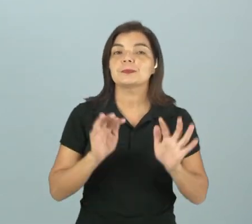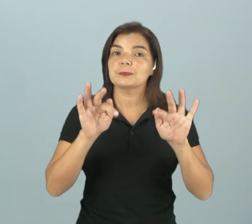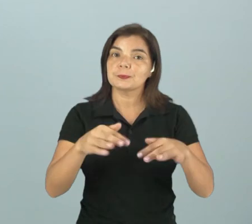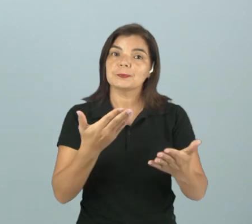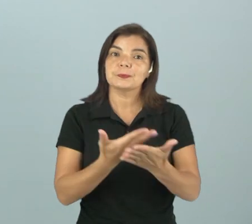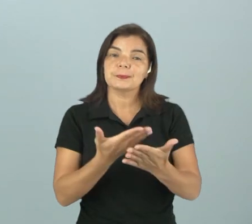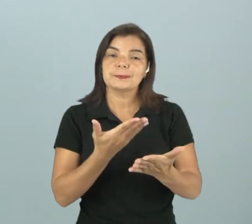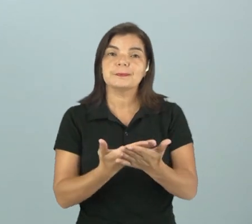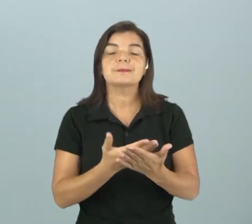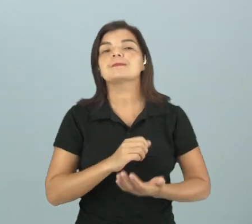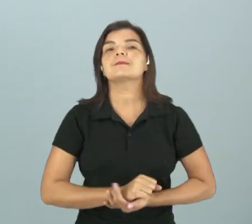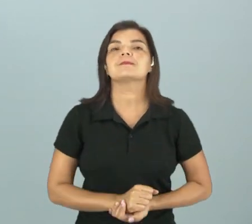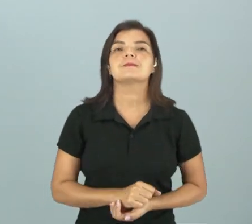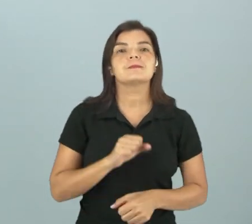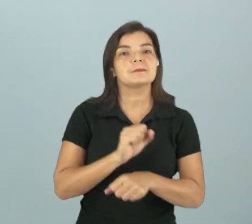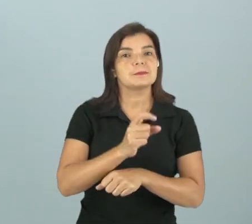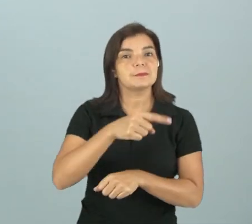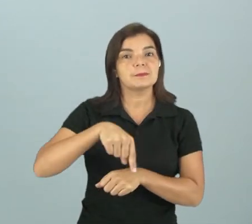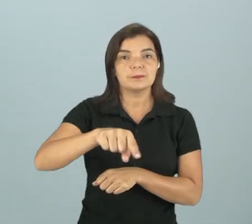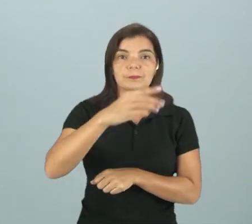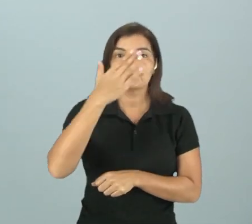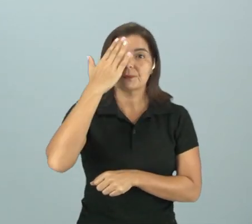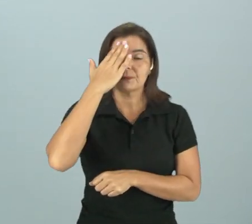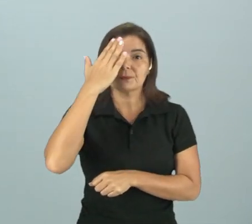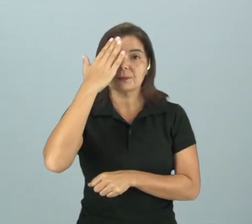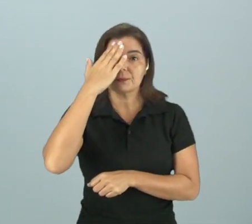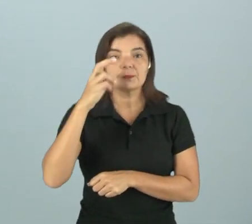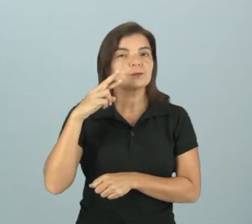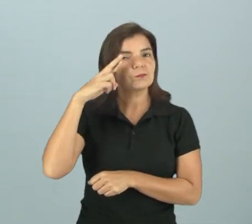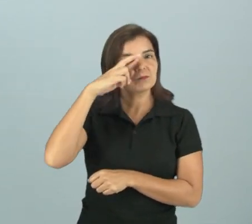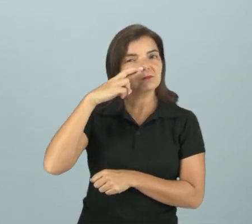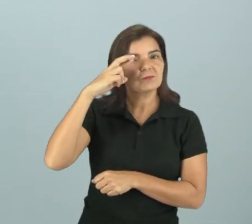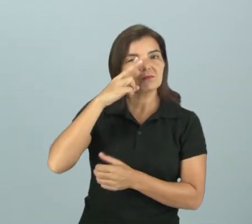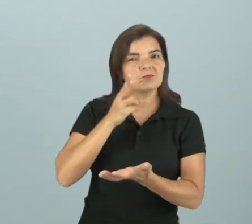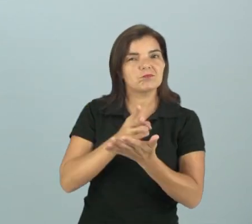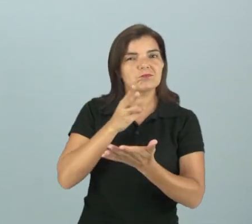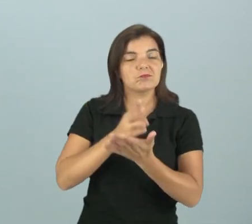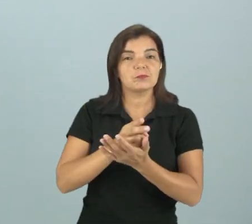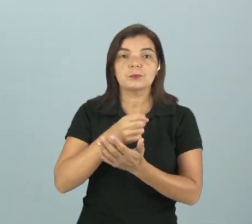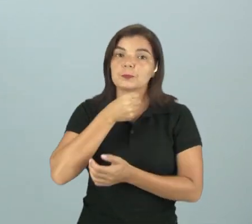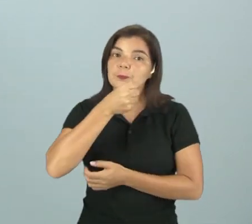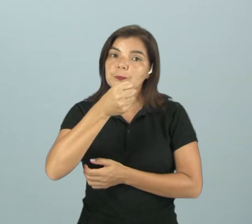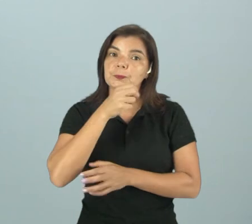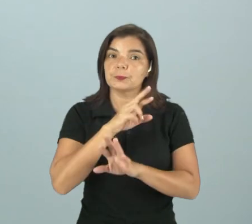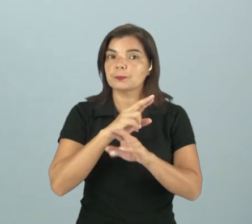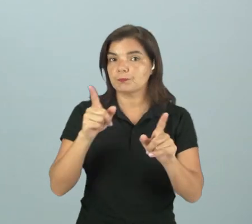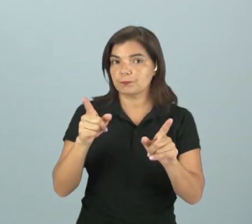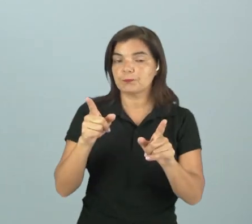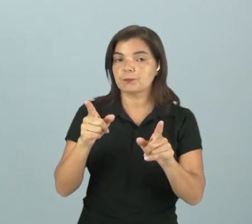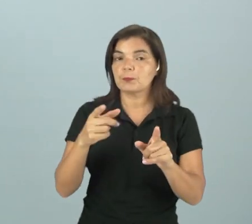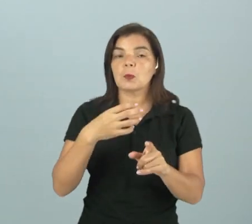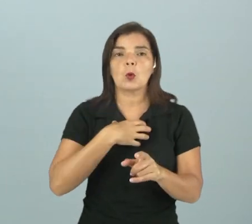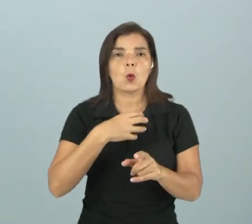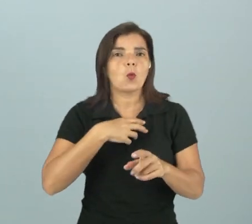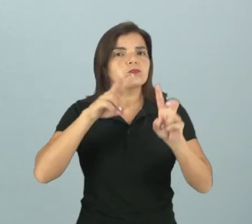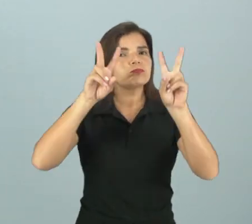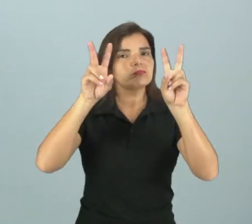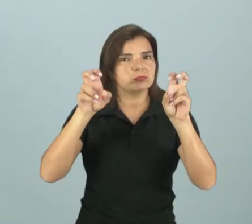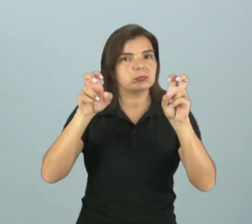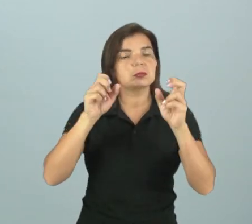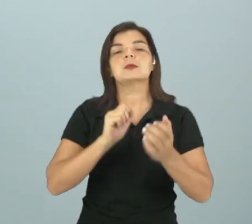terminamos por aqui a nossa aula. Espero que vocês tenham observado que aqui reportagens diferentes tratando do mesmo